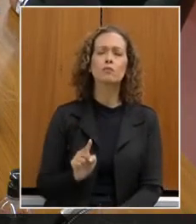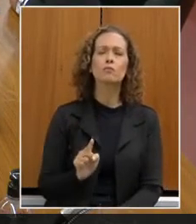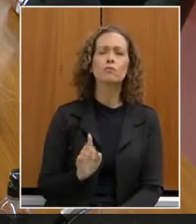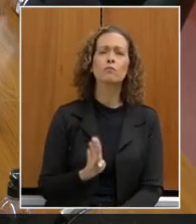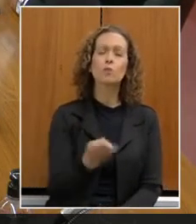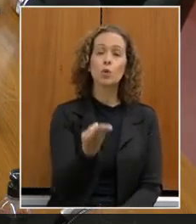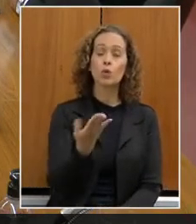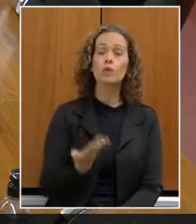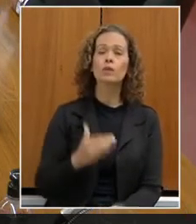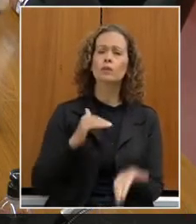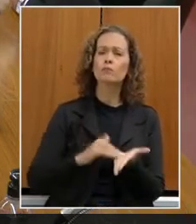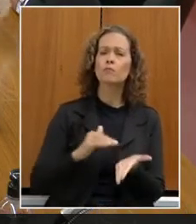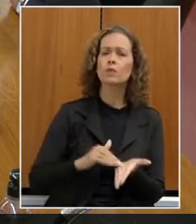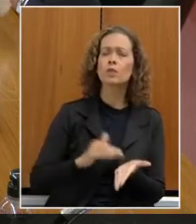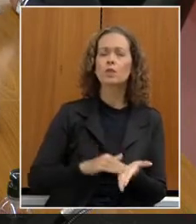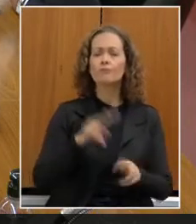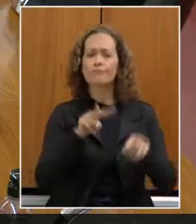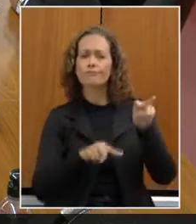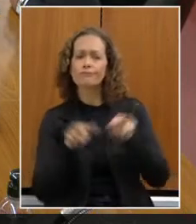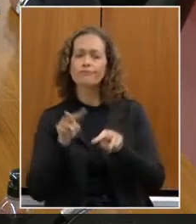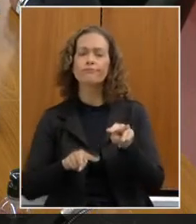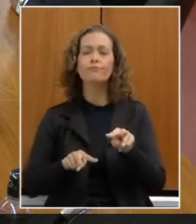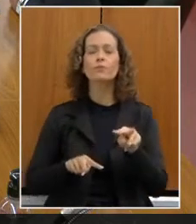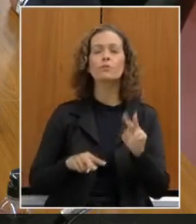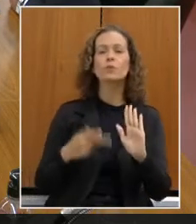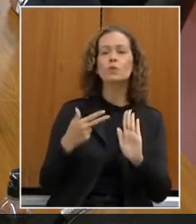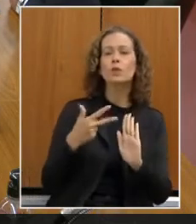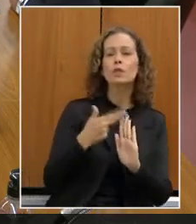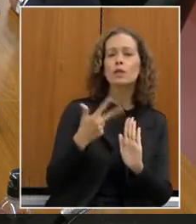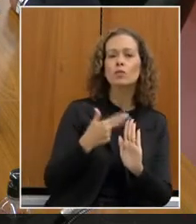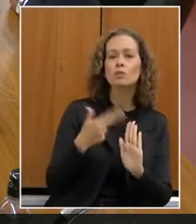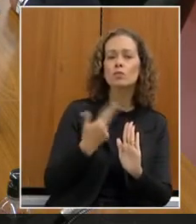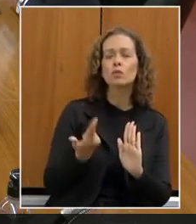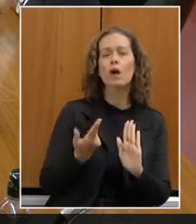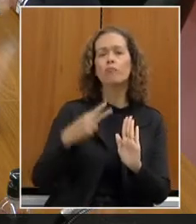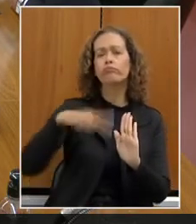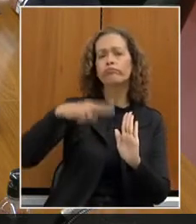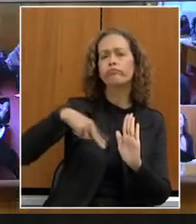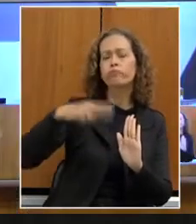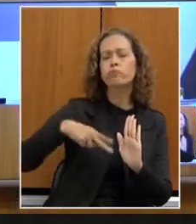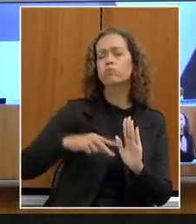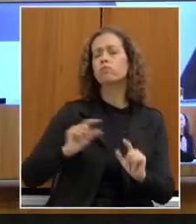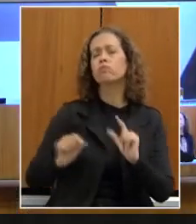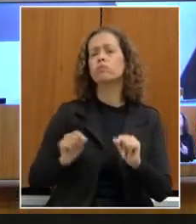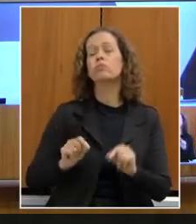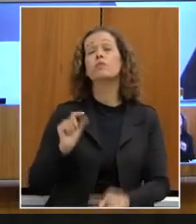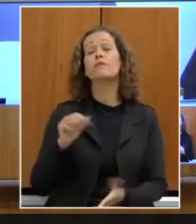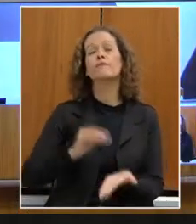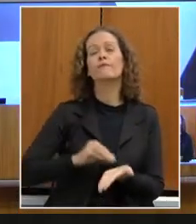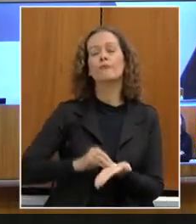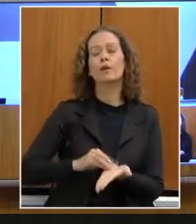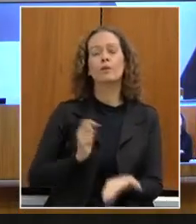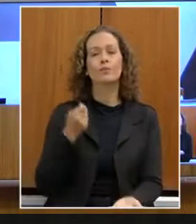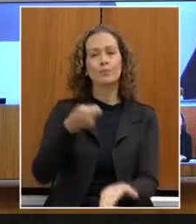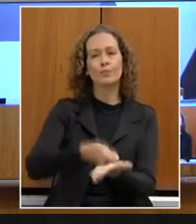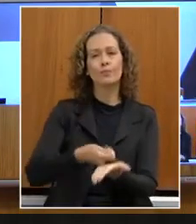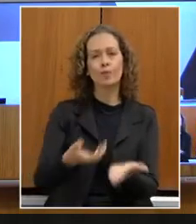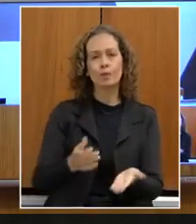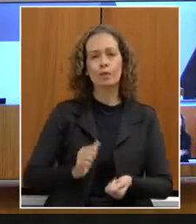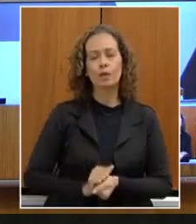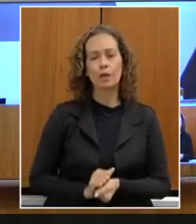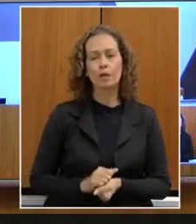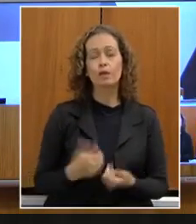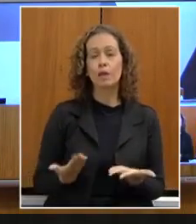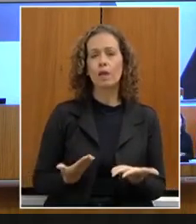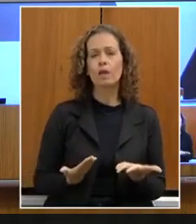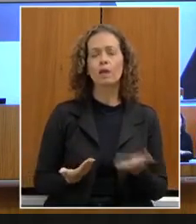Secretaria estava revisitando cada resolução para ver dos restos a pagar, quantos os não